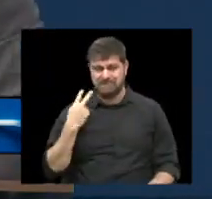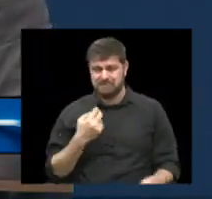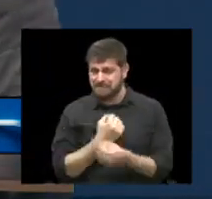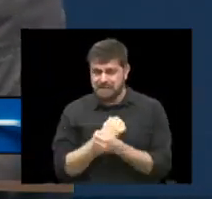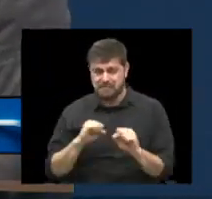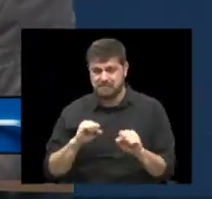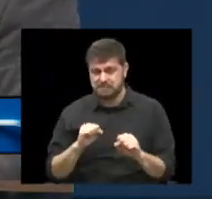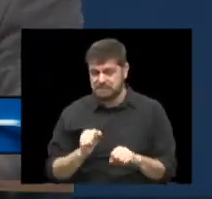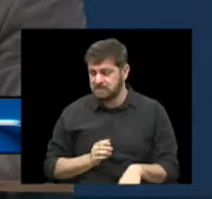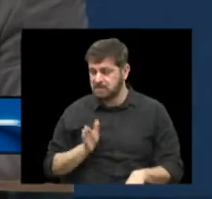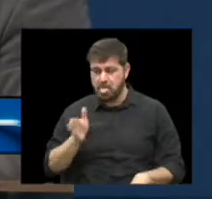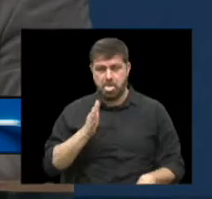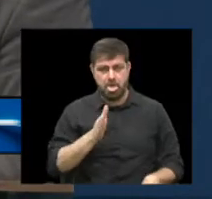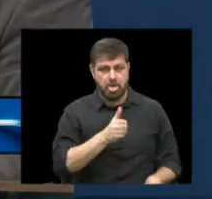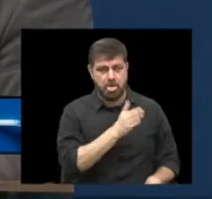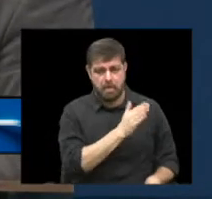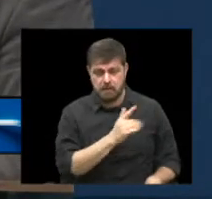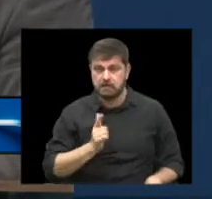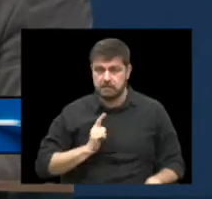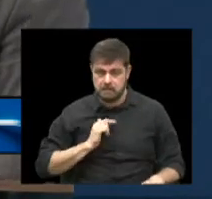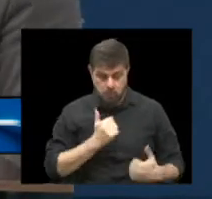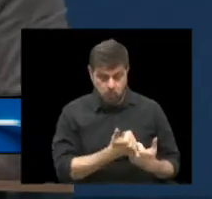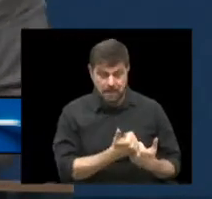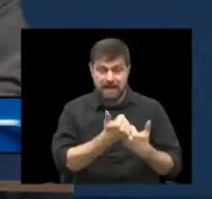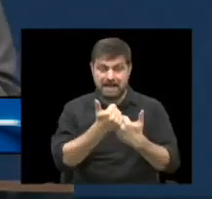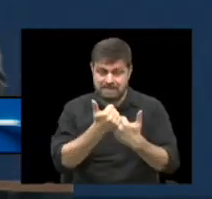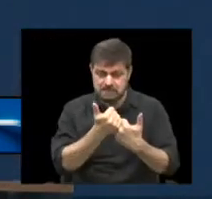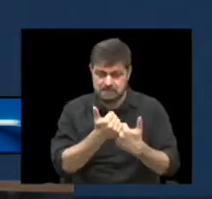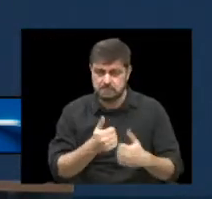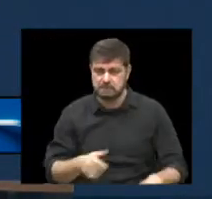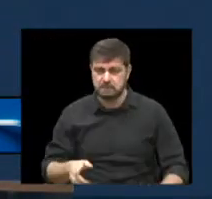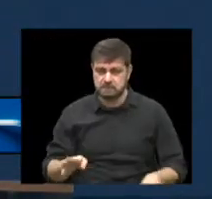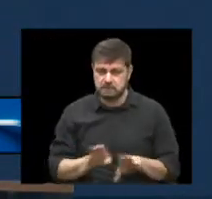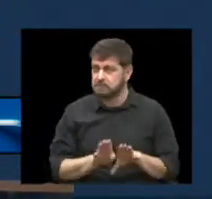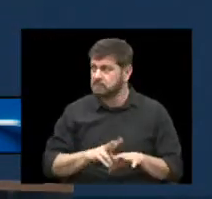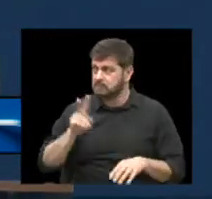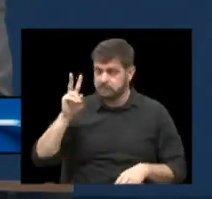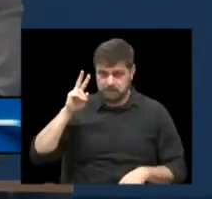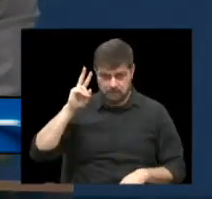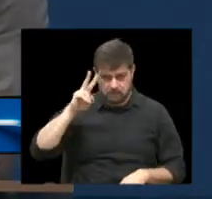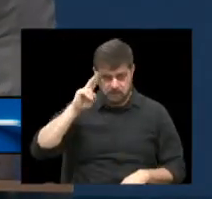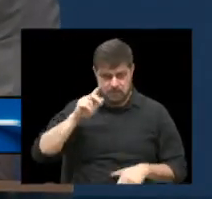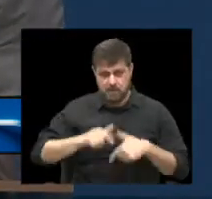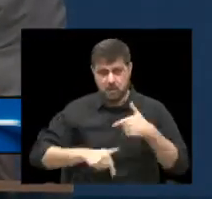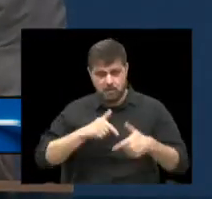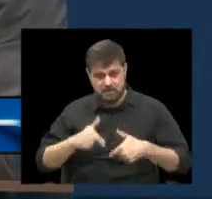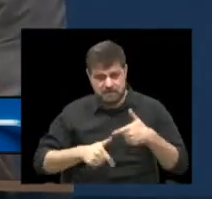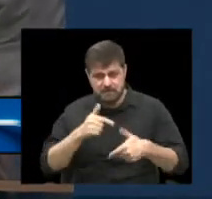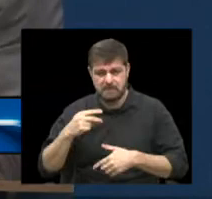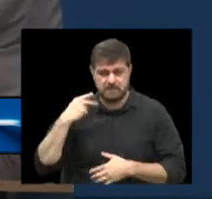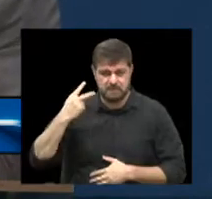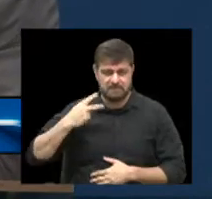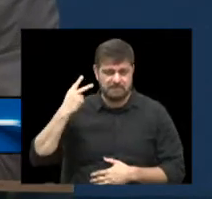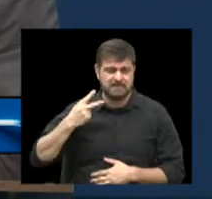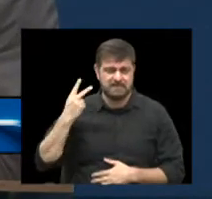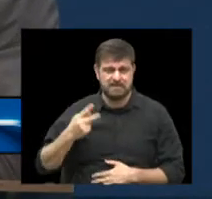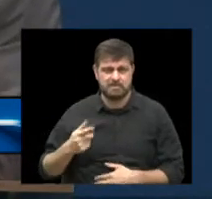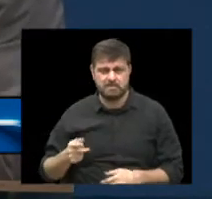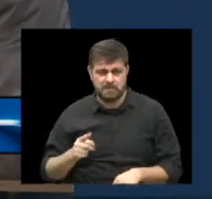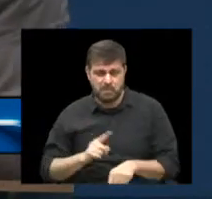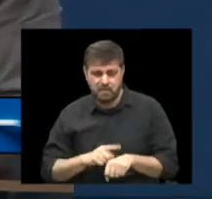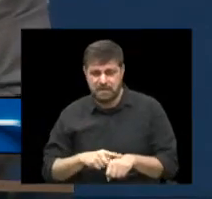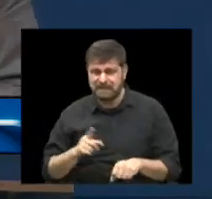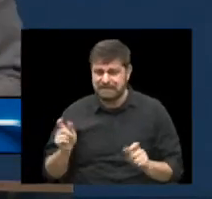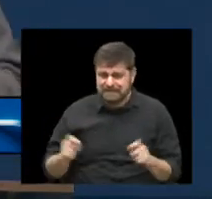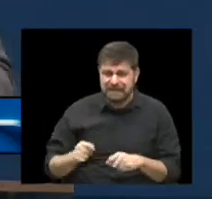papel. E o mais importante também lembrar aqui, que o trabalho de um assessor parlamentar é flexível.